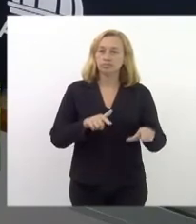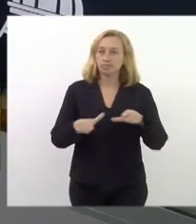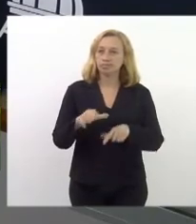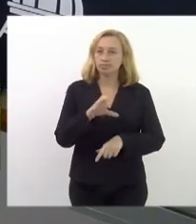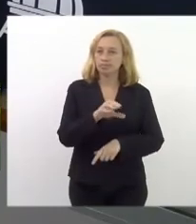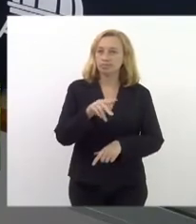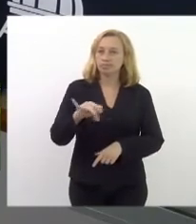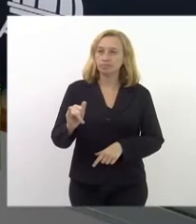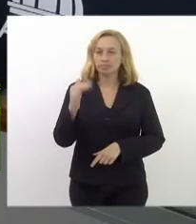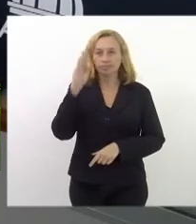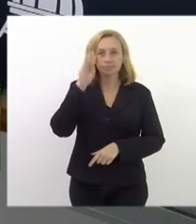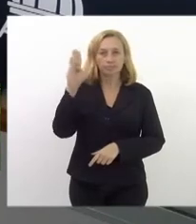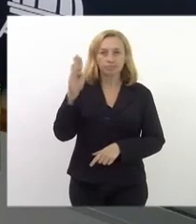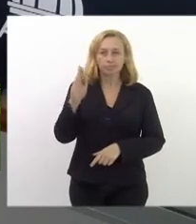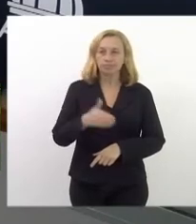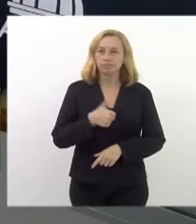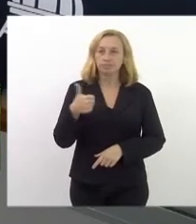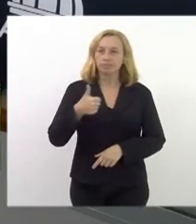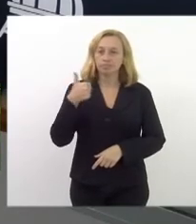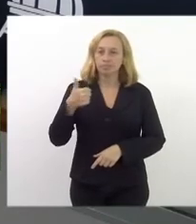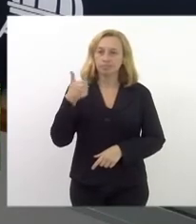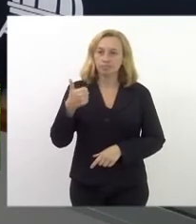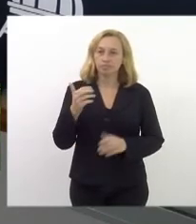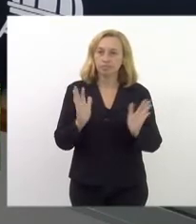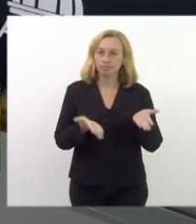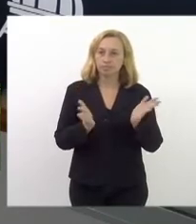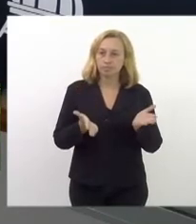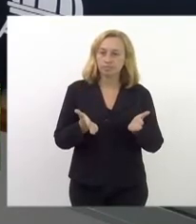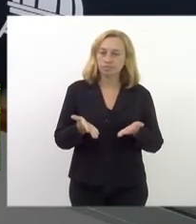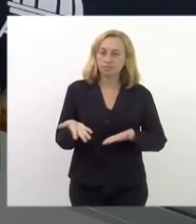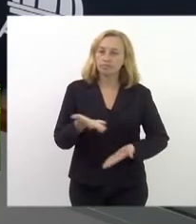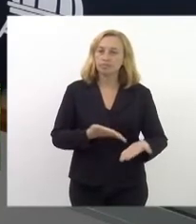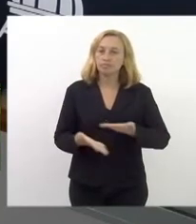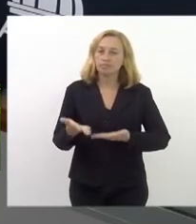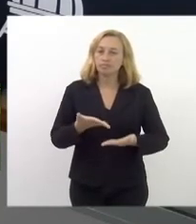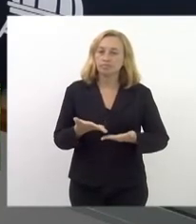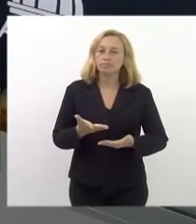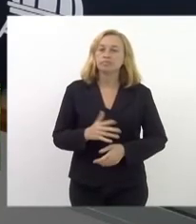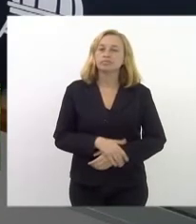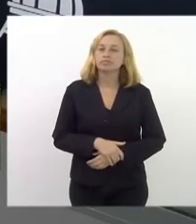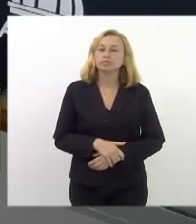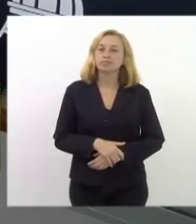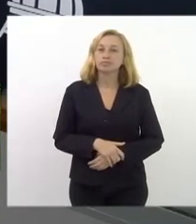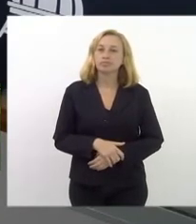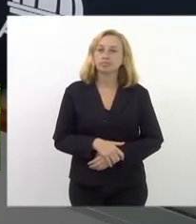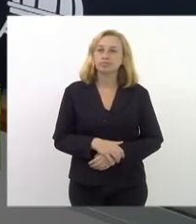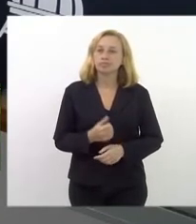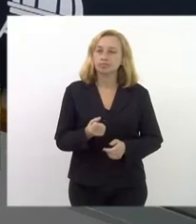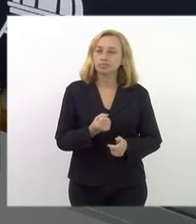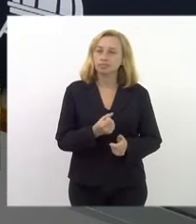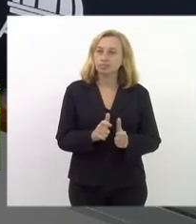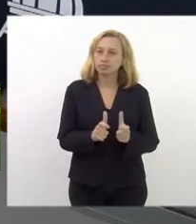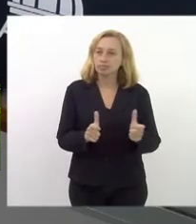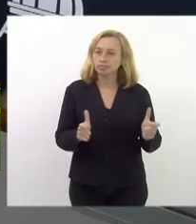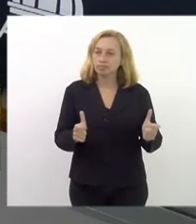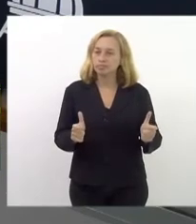foi fundamental, a gente melhorou, e agora com a participação, eu acho que tem um campo enorme, enfim, foi um gol de placa, como